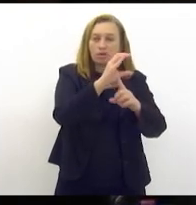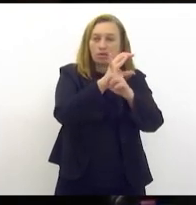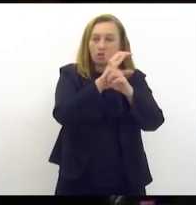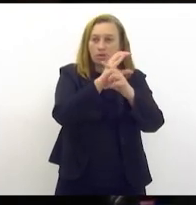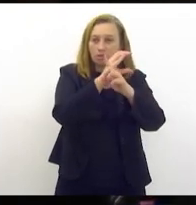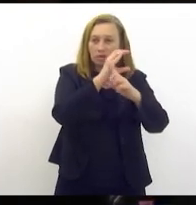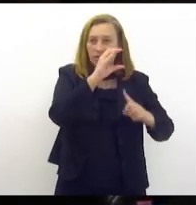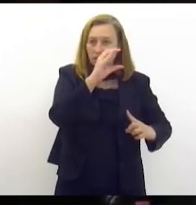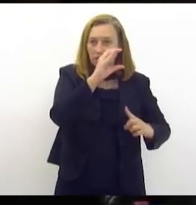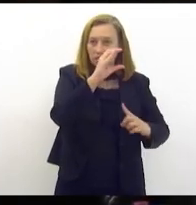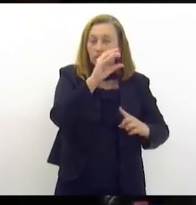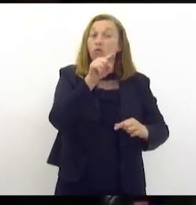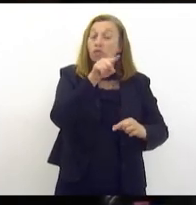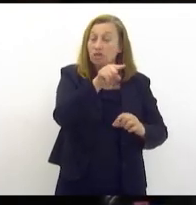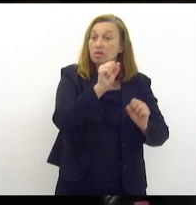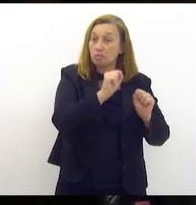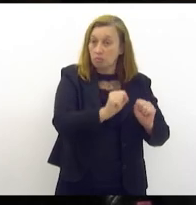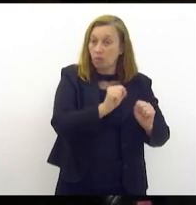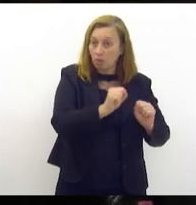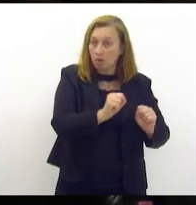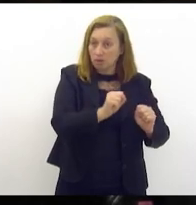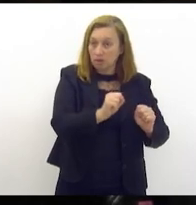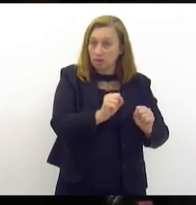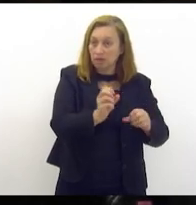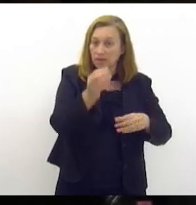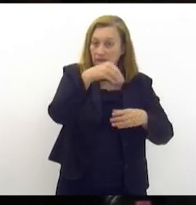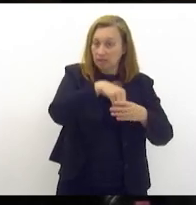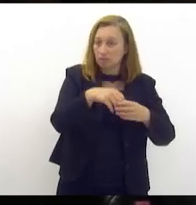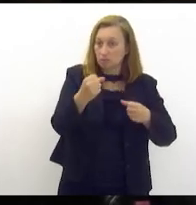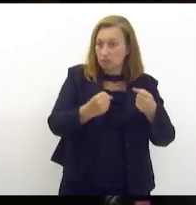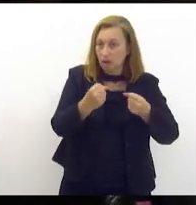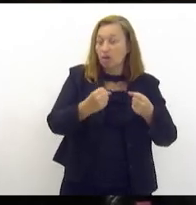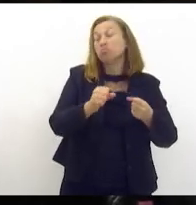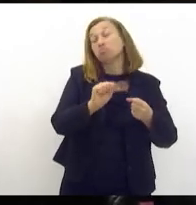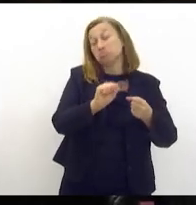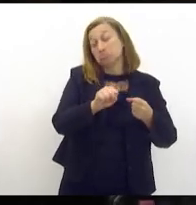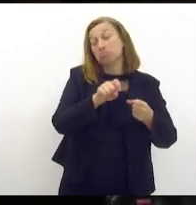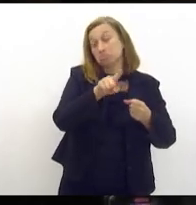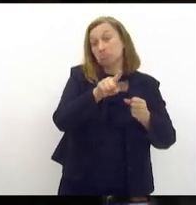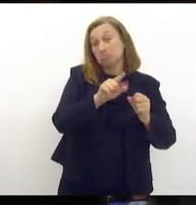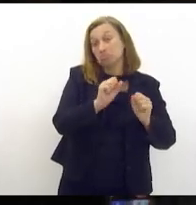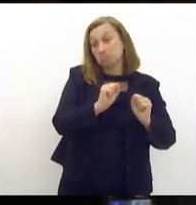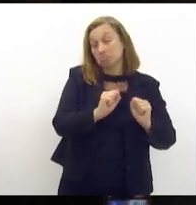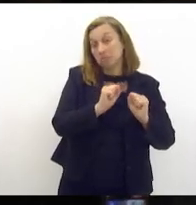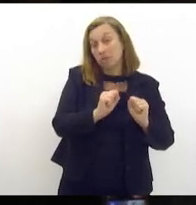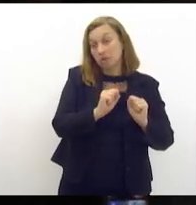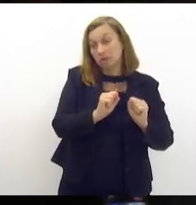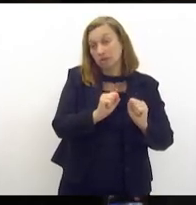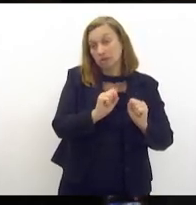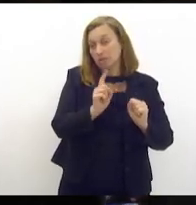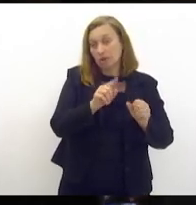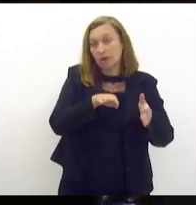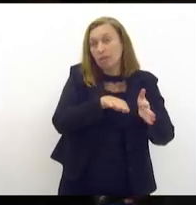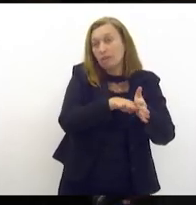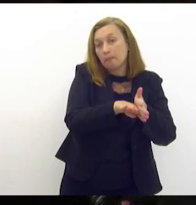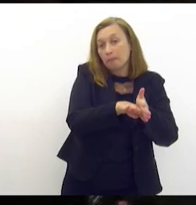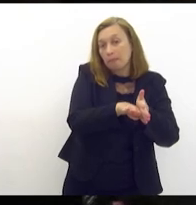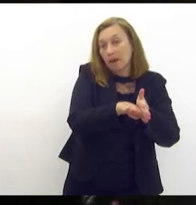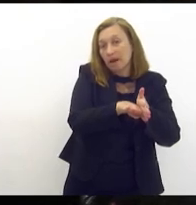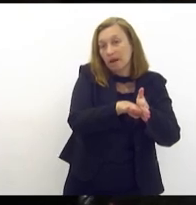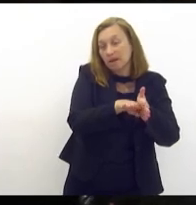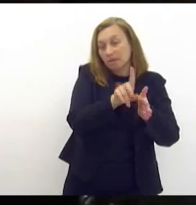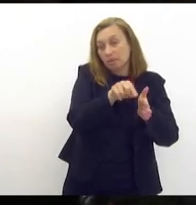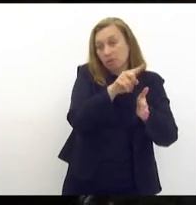ali pode ficar no carro, tá? Porque ali não é parada proibida,